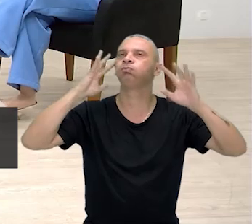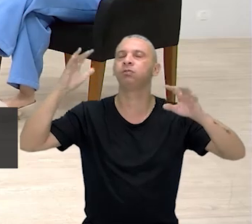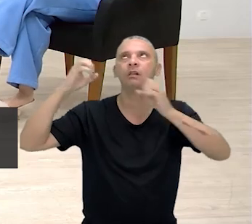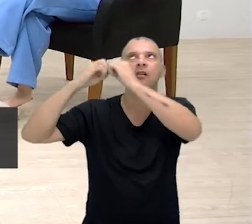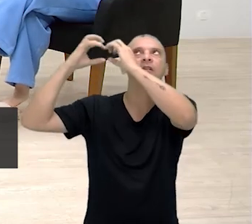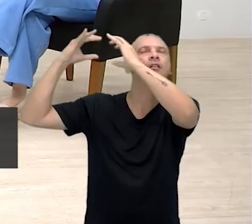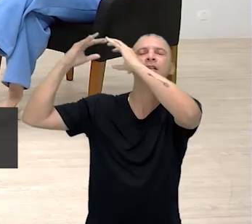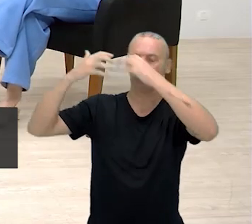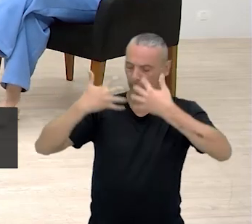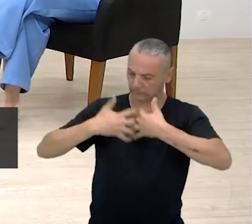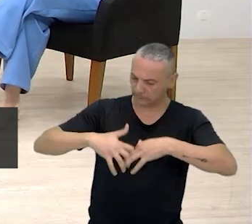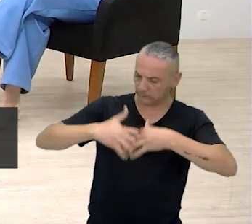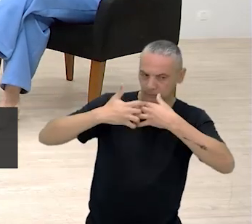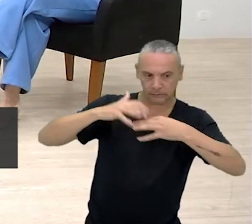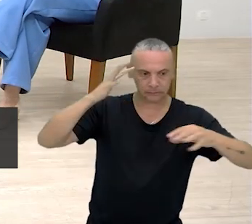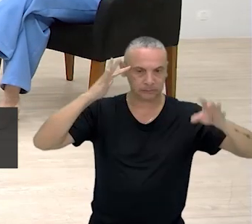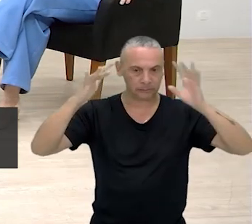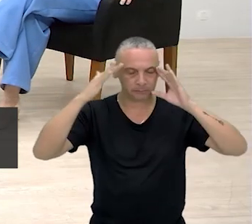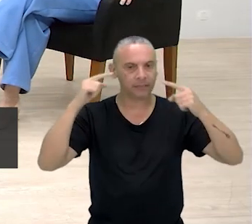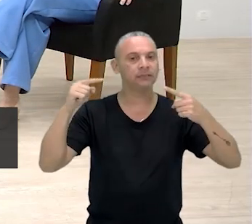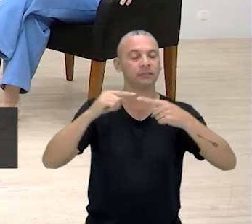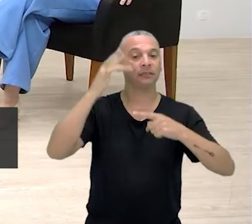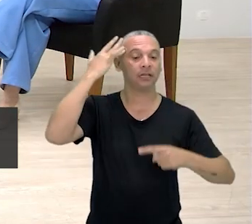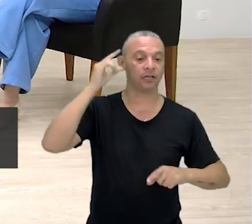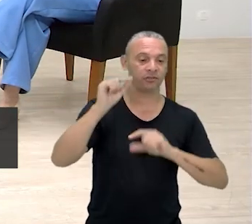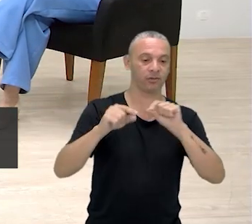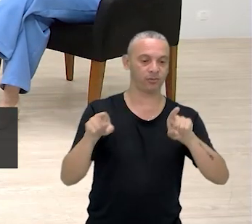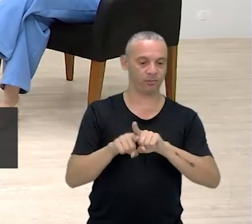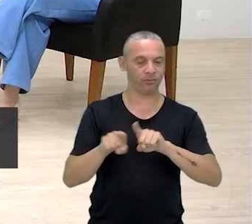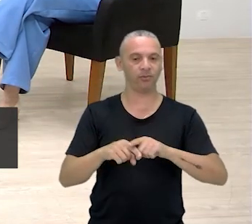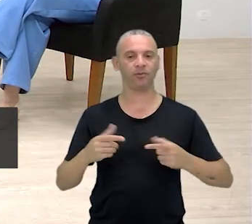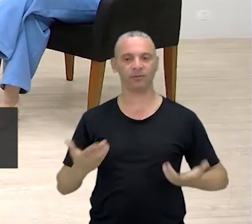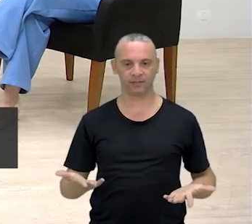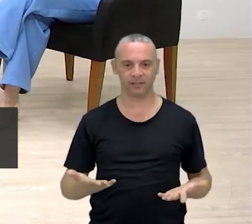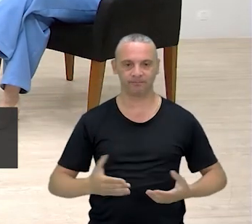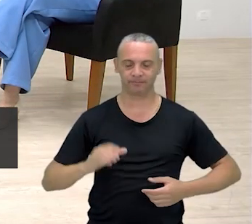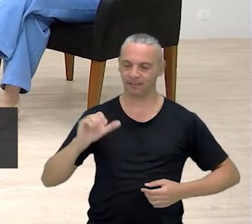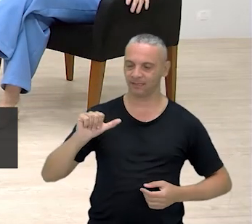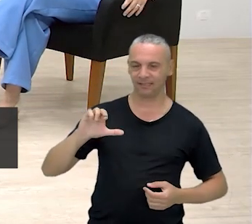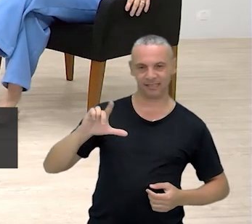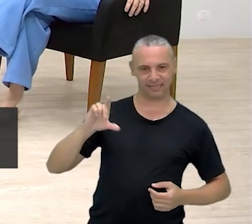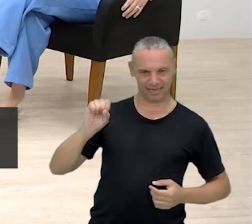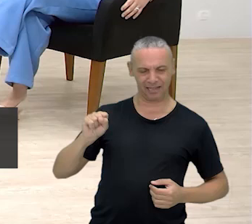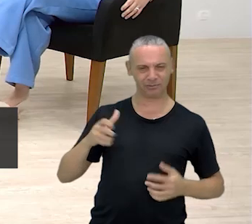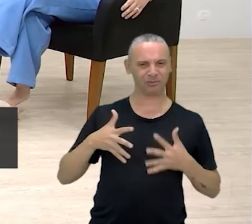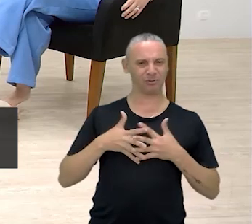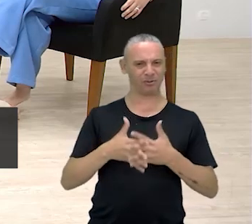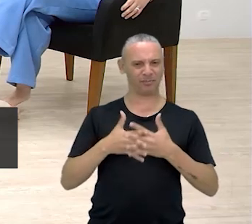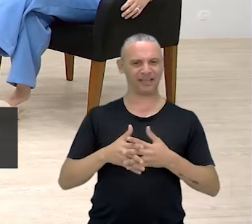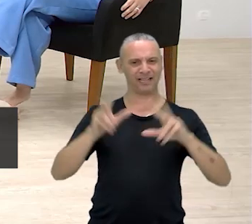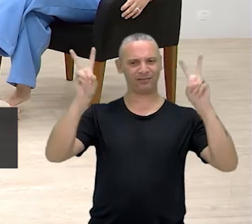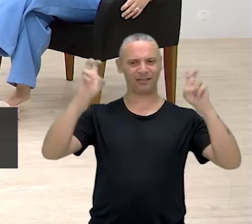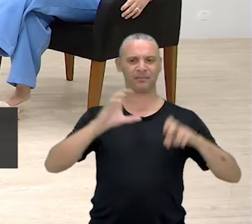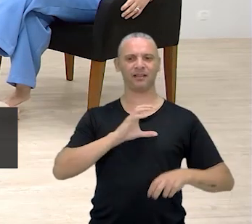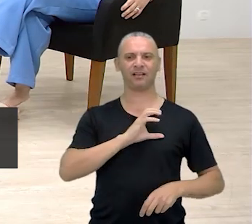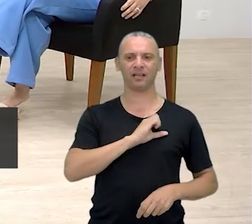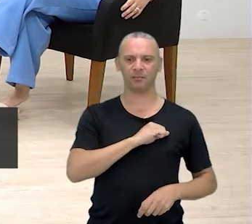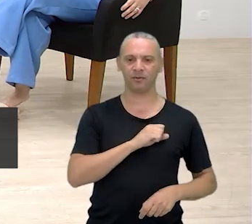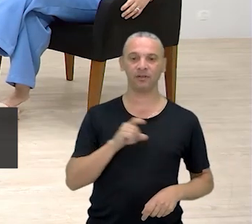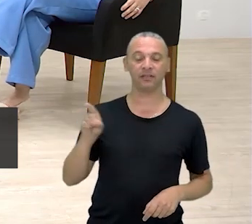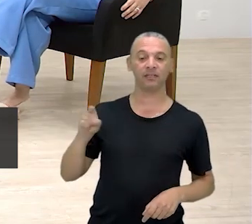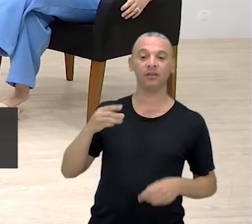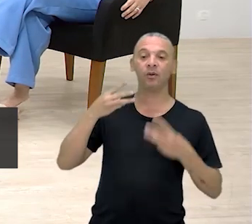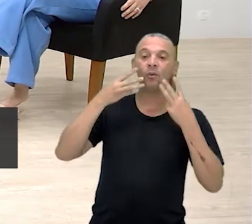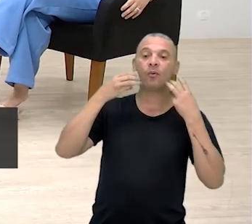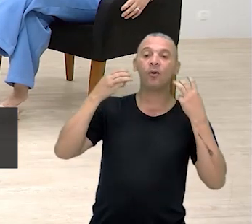ilusório conforto e veja o que você acha disso. Veja o que você acha disso, né, Carlos? É complicado essas questões de amor, né? E o gatinho, o que será que ele acha,